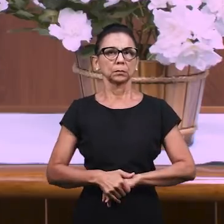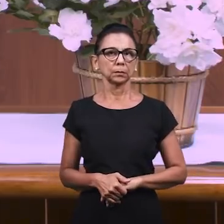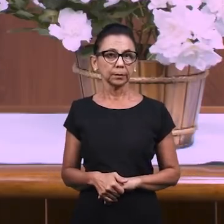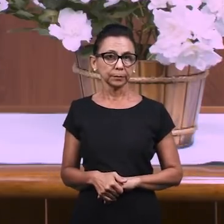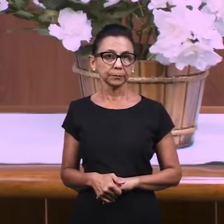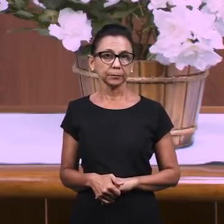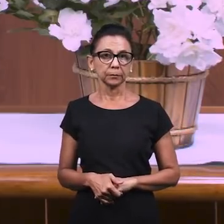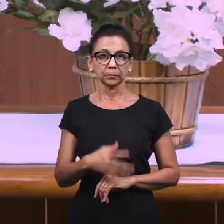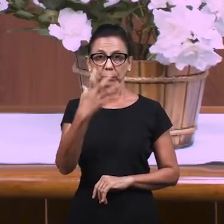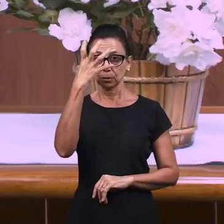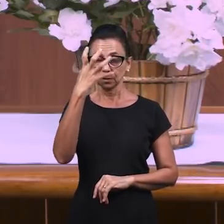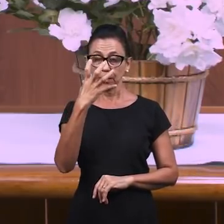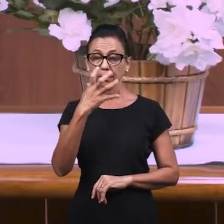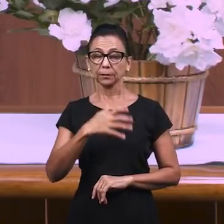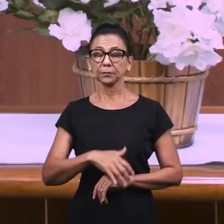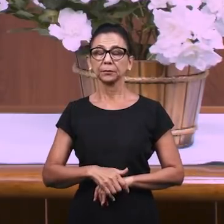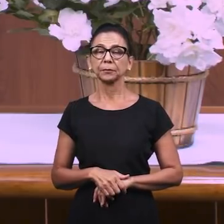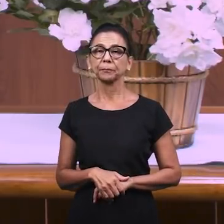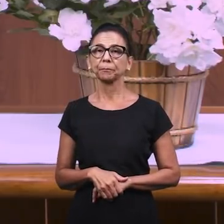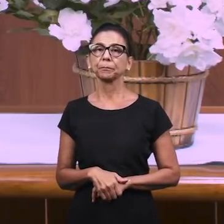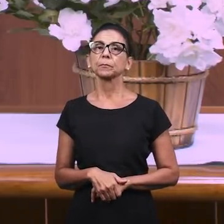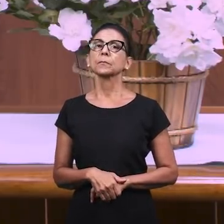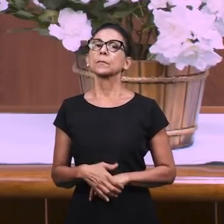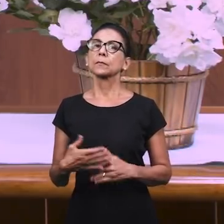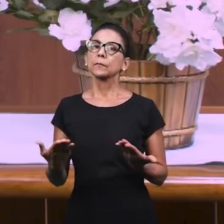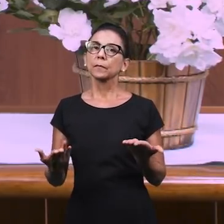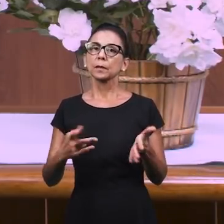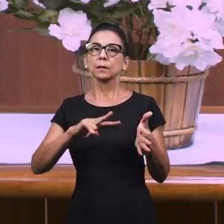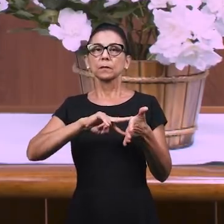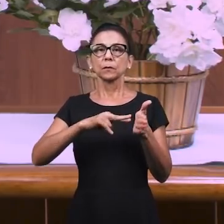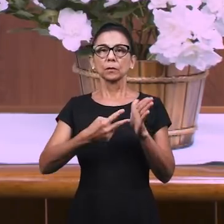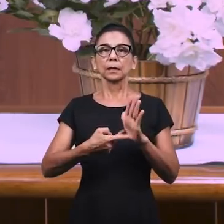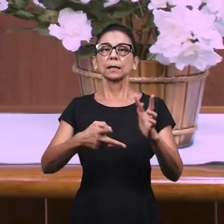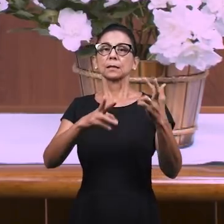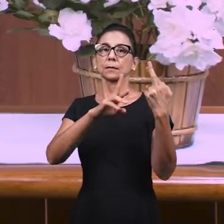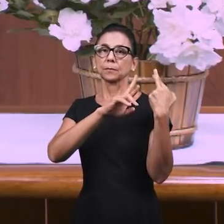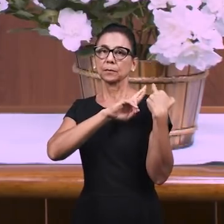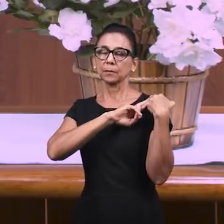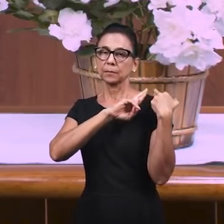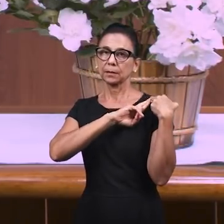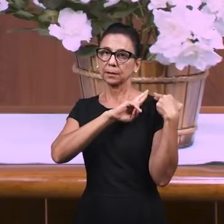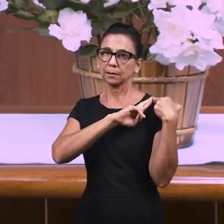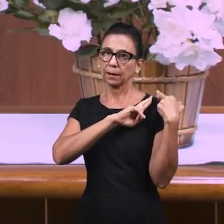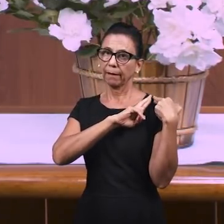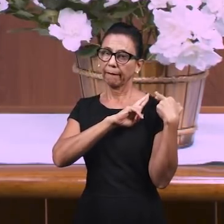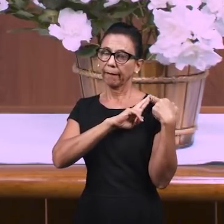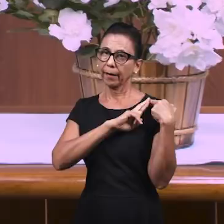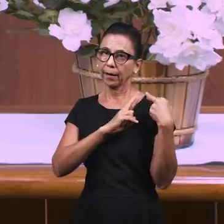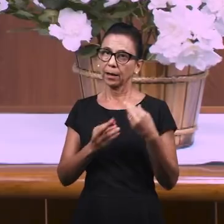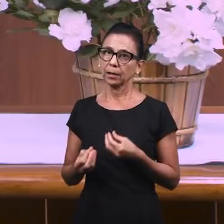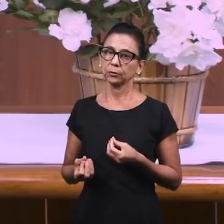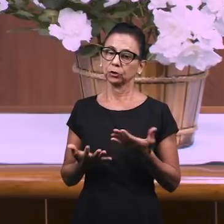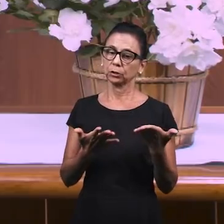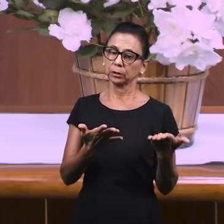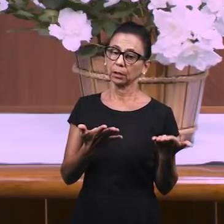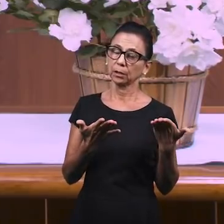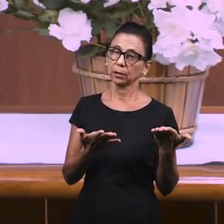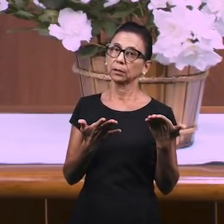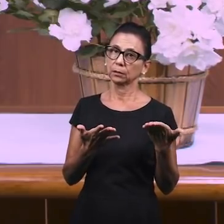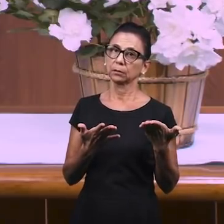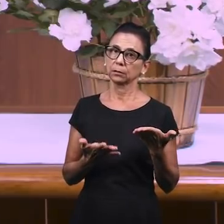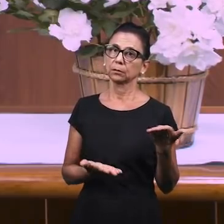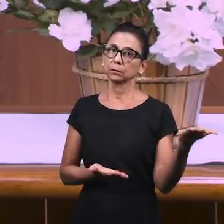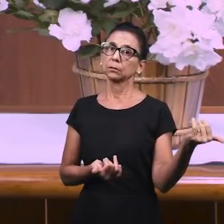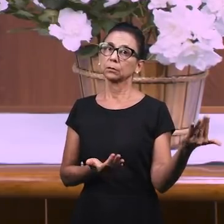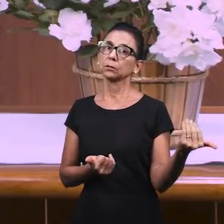Senhor tem feito isso, sempre fez, dando responsabilidade aos seus jovens, ajudando